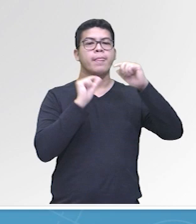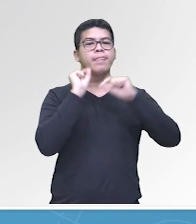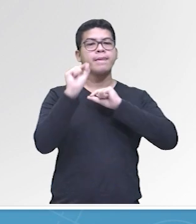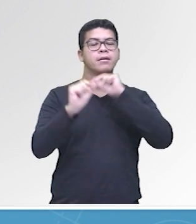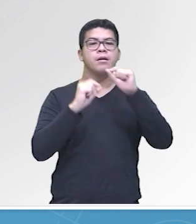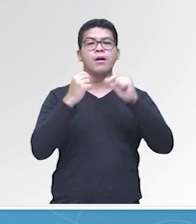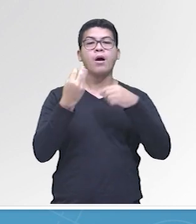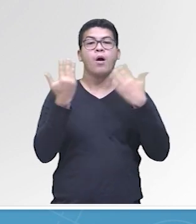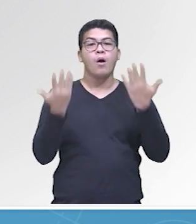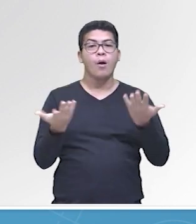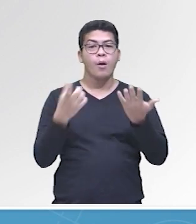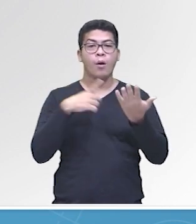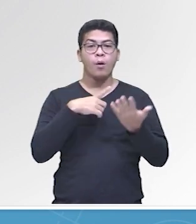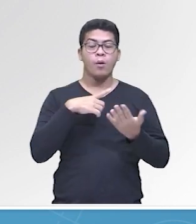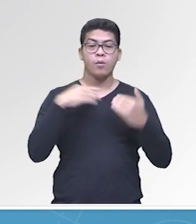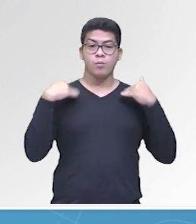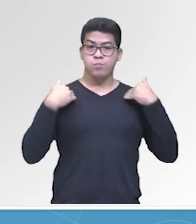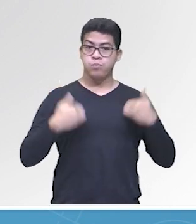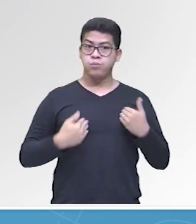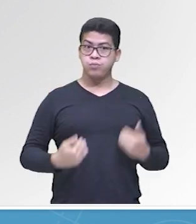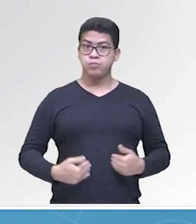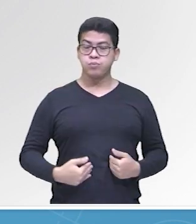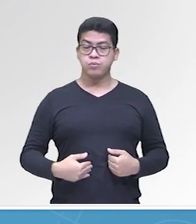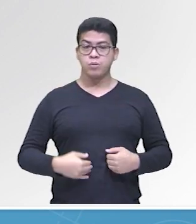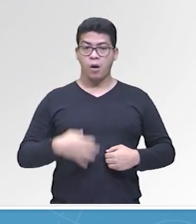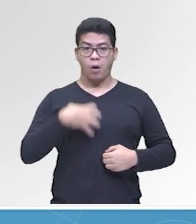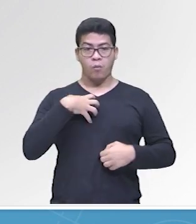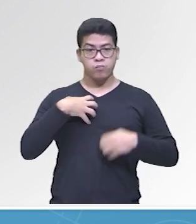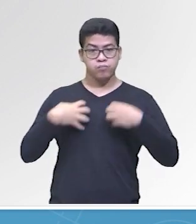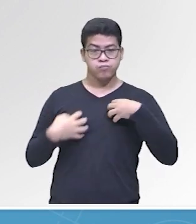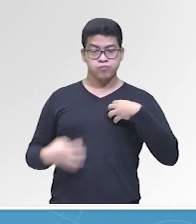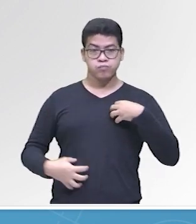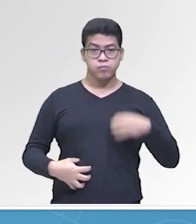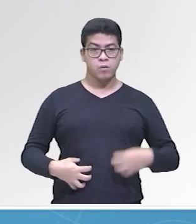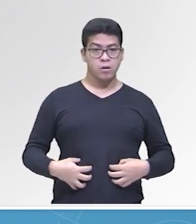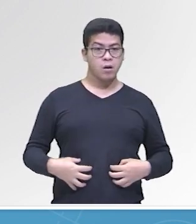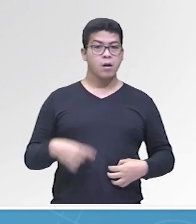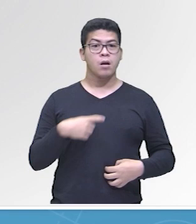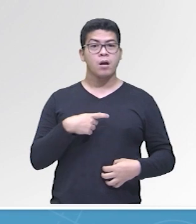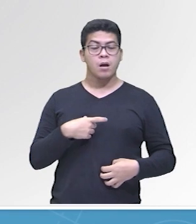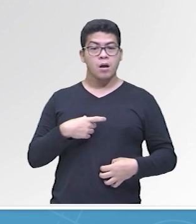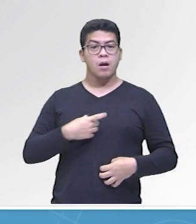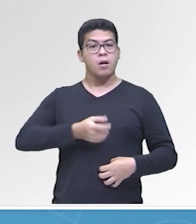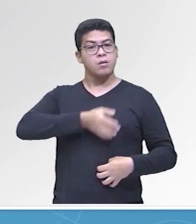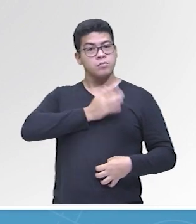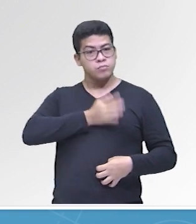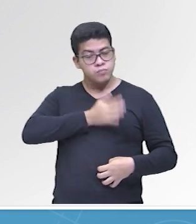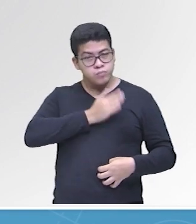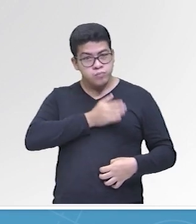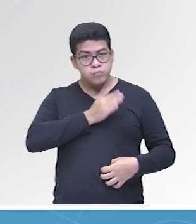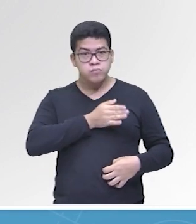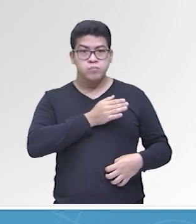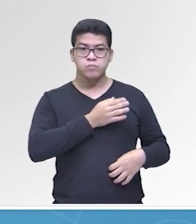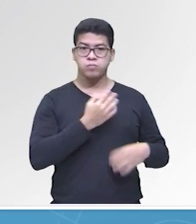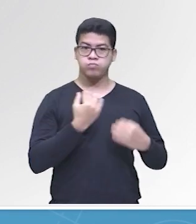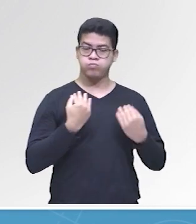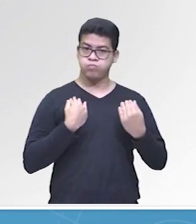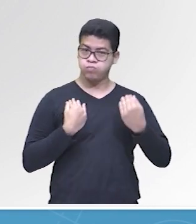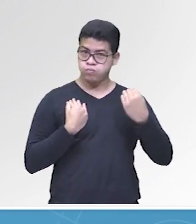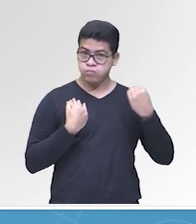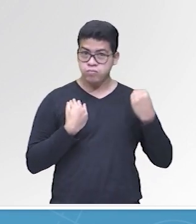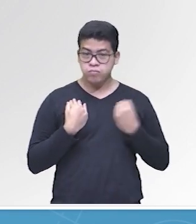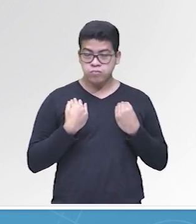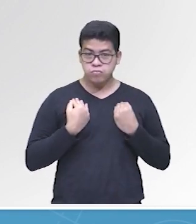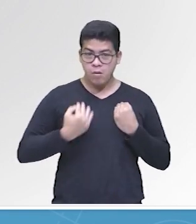estruturas de um ser vivo estão dispostas. Então, observem aí nas figuras e lá embaixo tem a discussão. Você começa